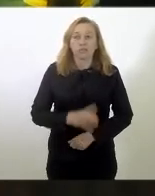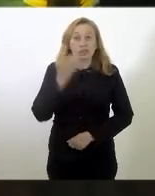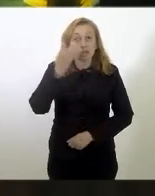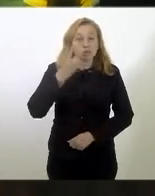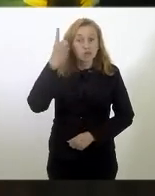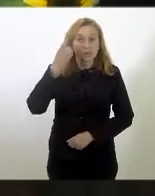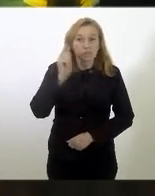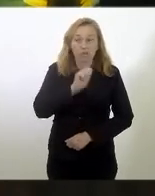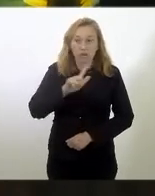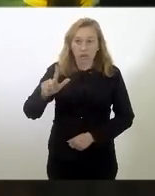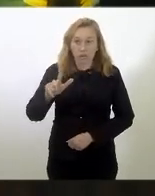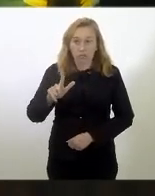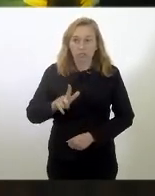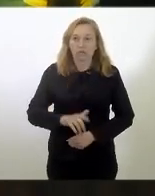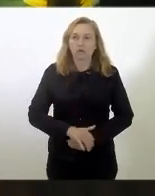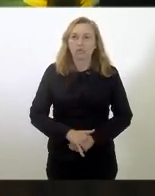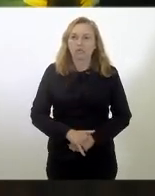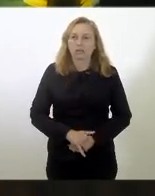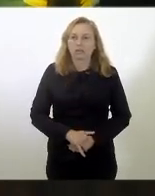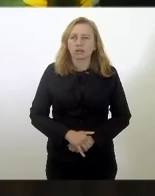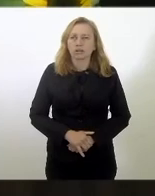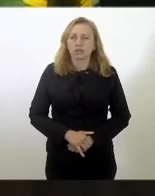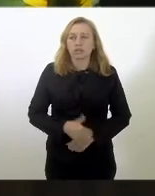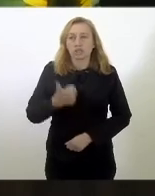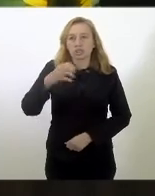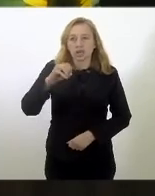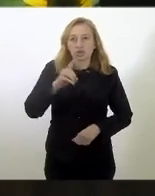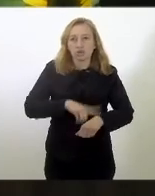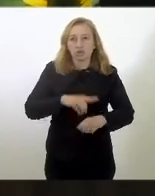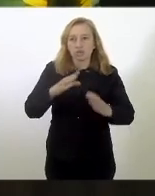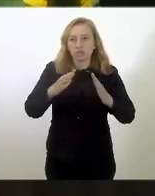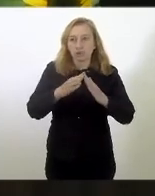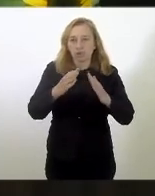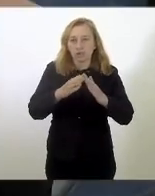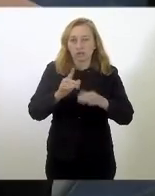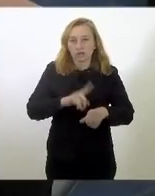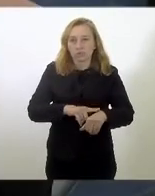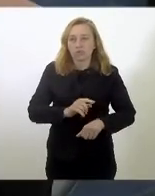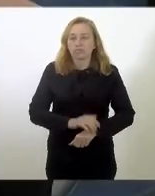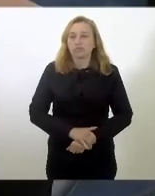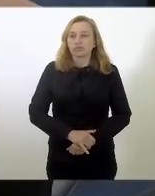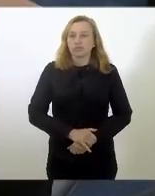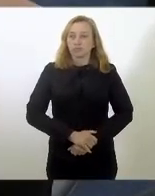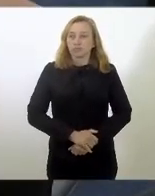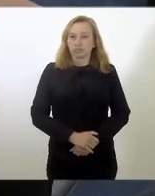Deputado Pobel. Vossa Excelência dispõe de 10 minutos no tempo regimental.